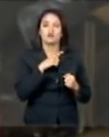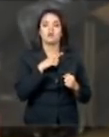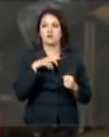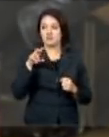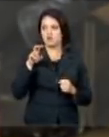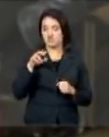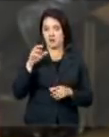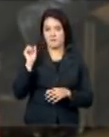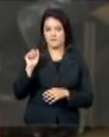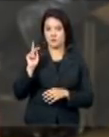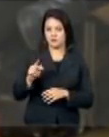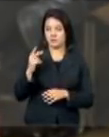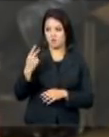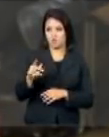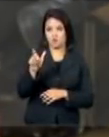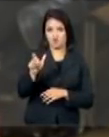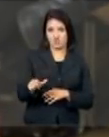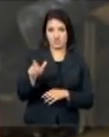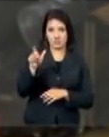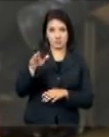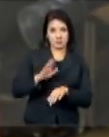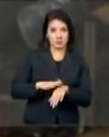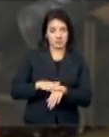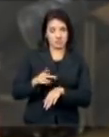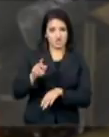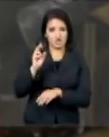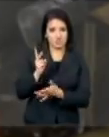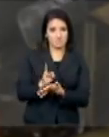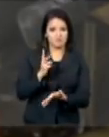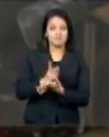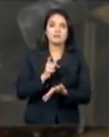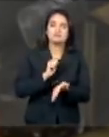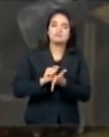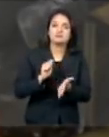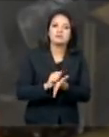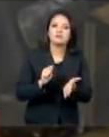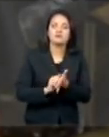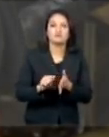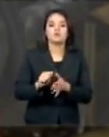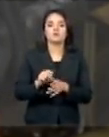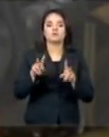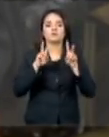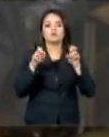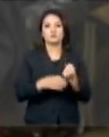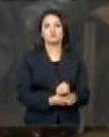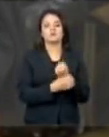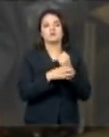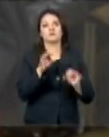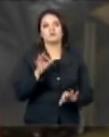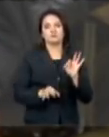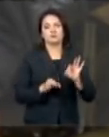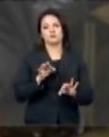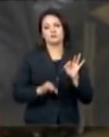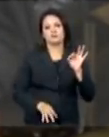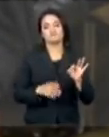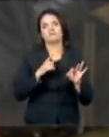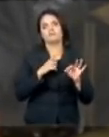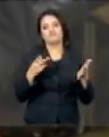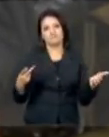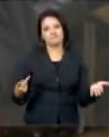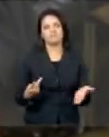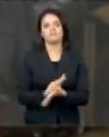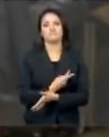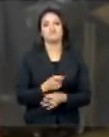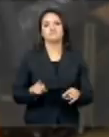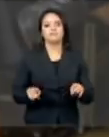ele doutrinador ele escreveu bastante sobre o princípio da segurança jurídica foi afetado durante a vida exatamente o